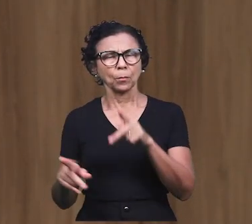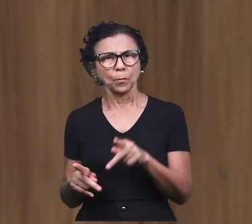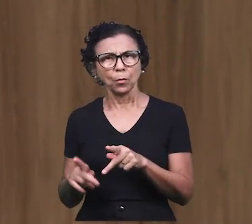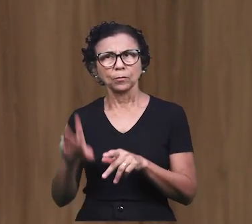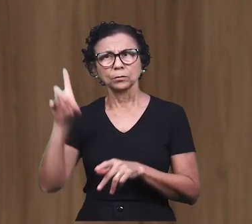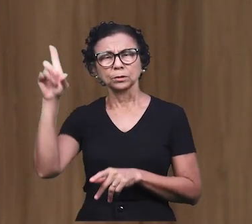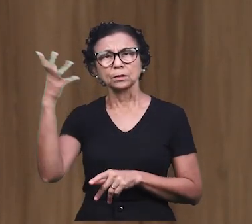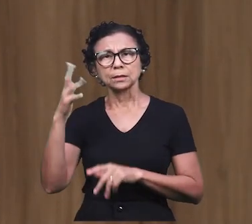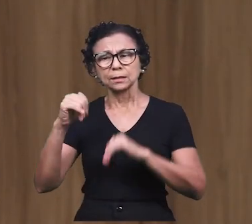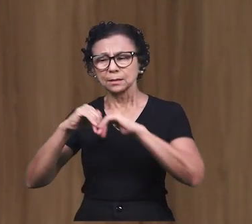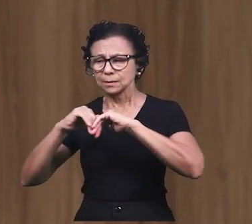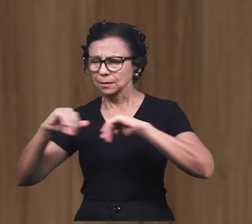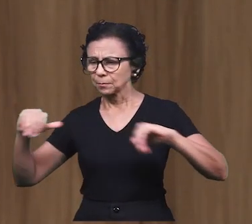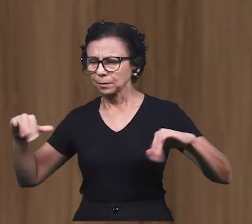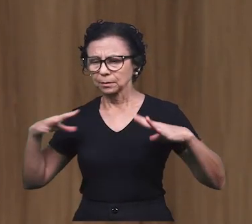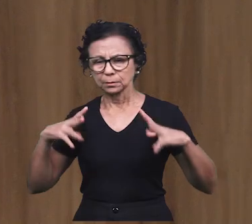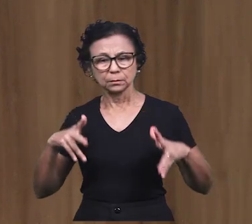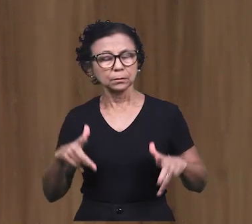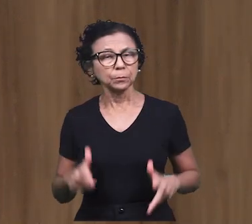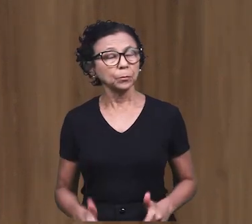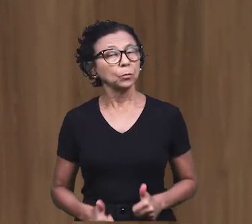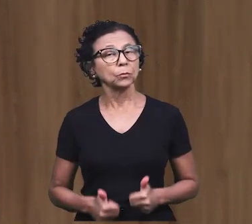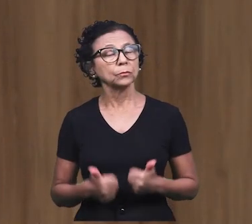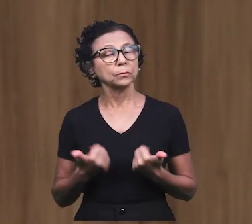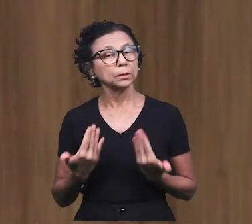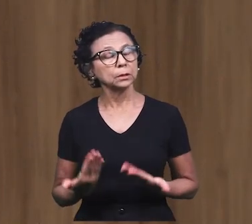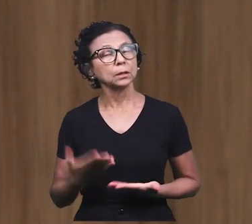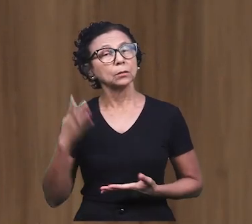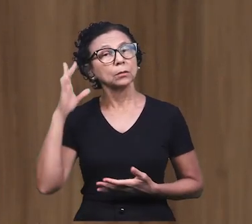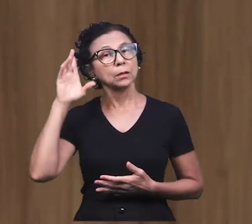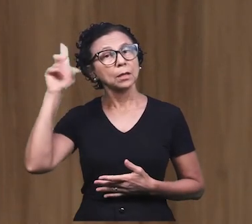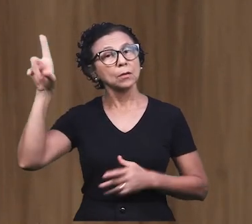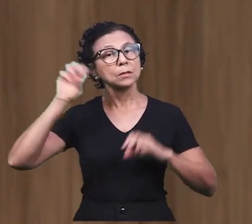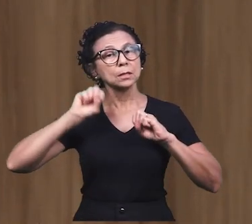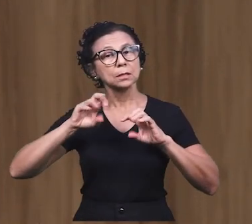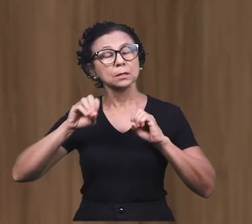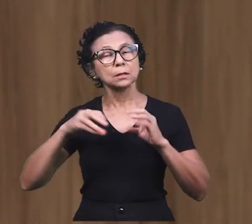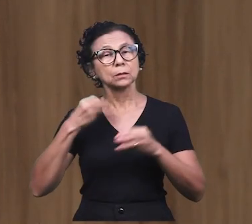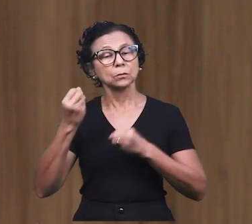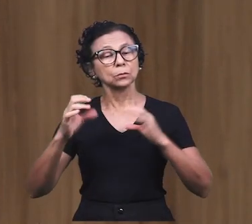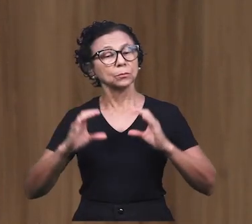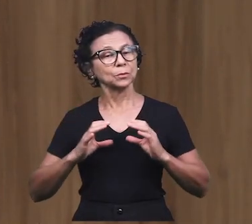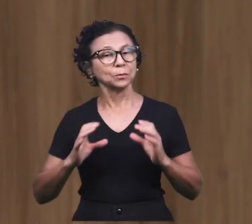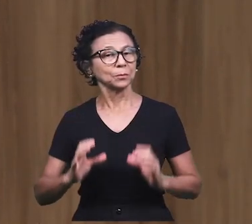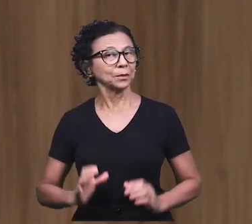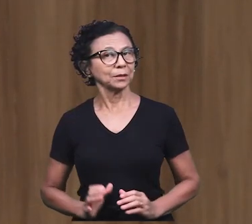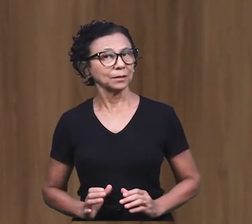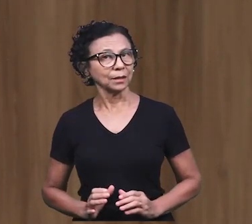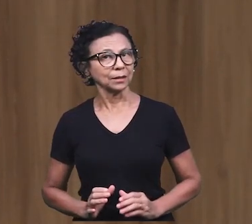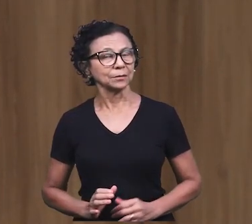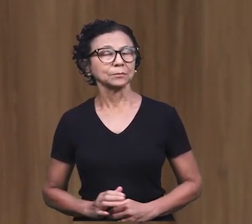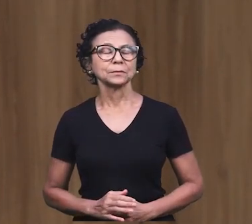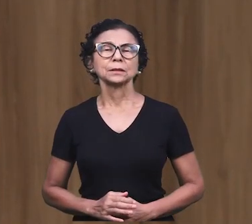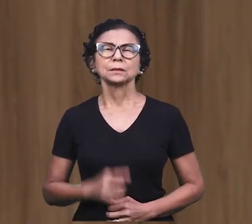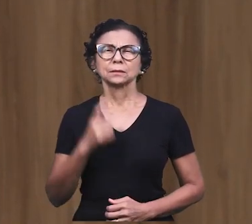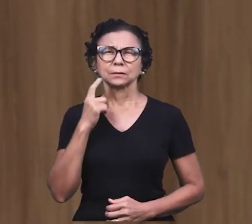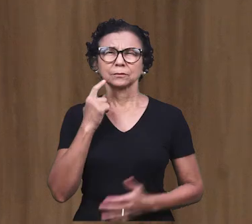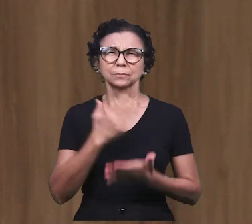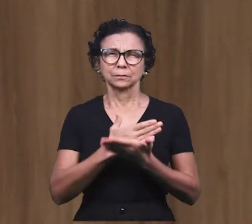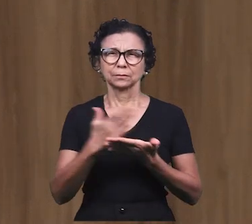diante dele. E Deus estava ensinando todo o povo como se comportar. Então nós vamos ver no começo do